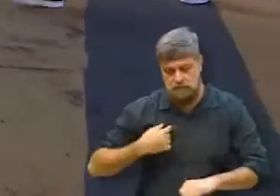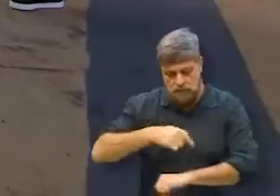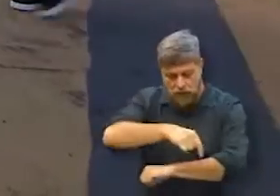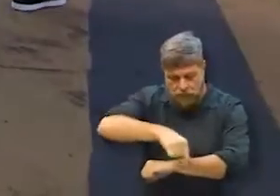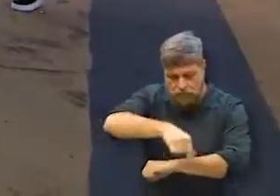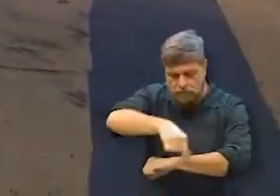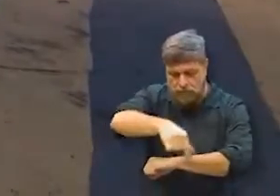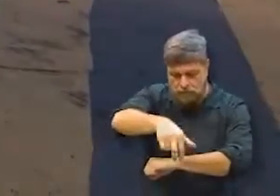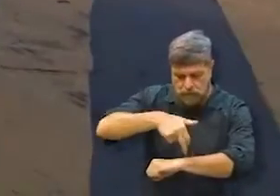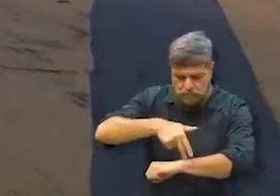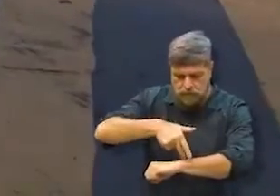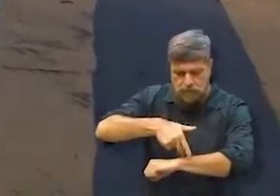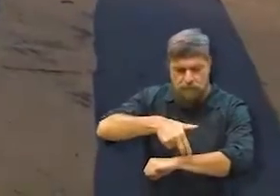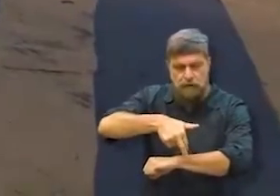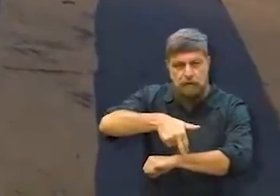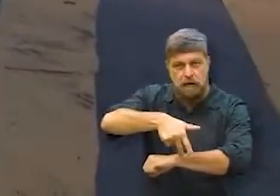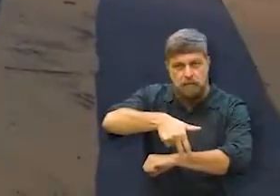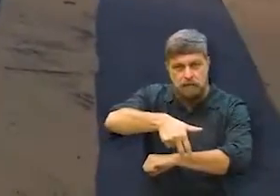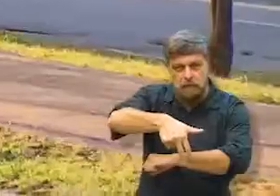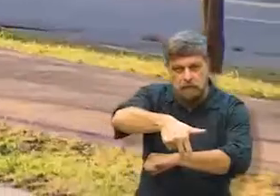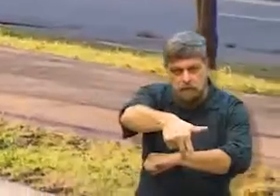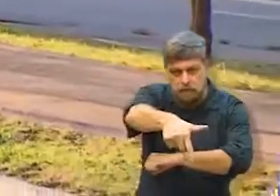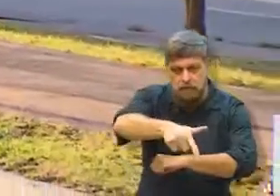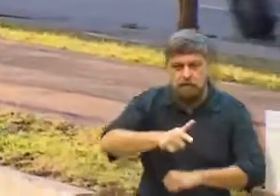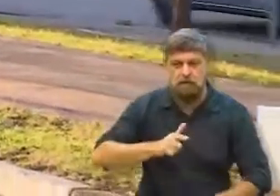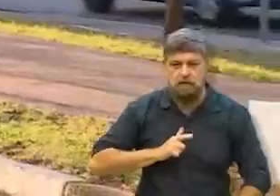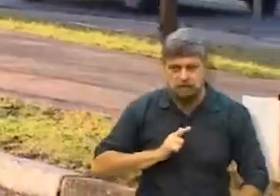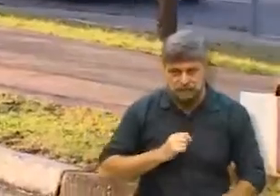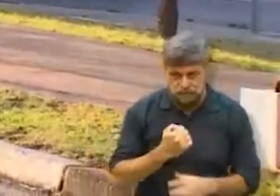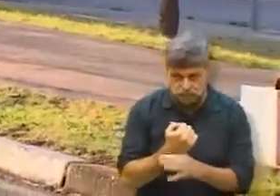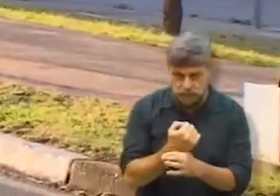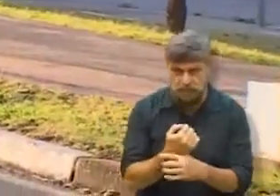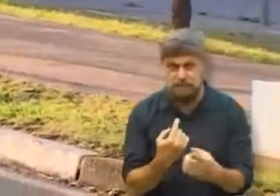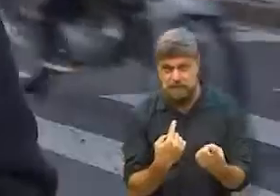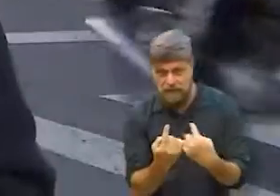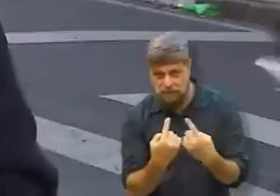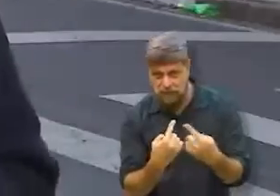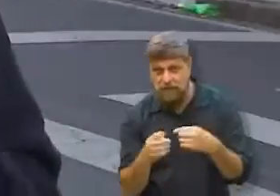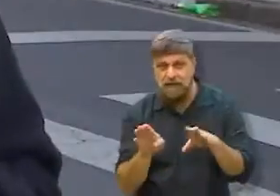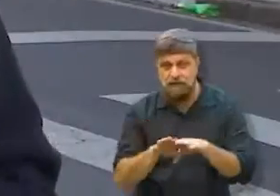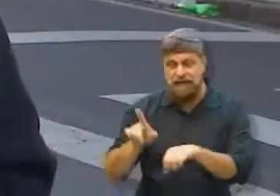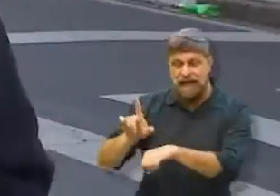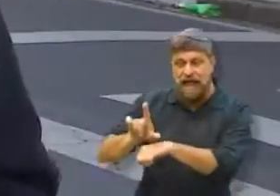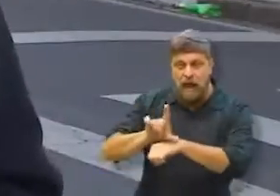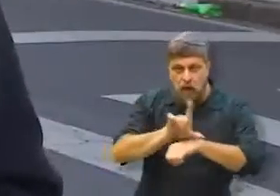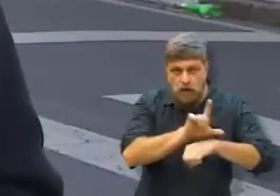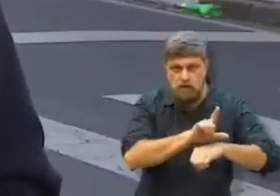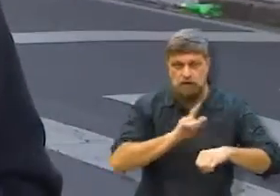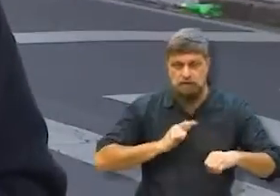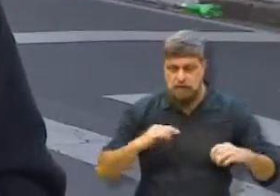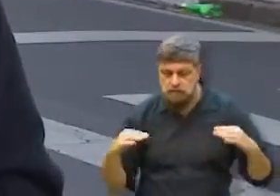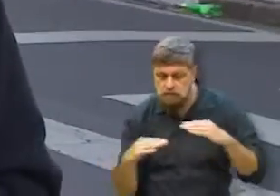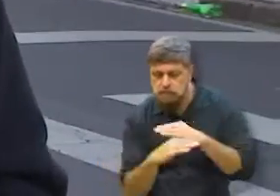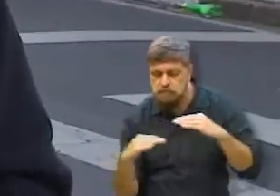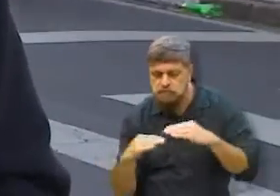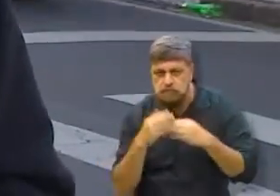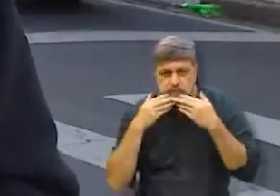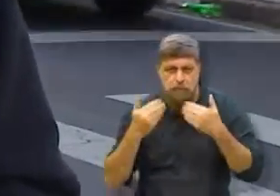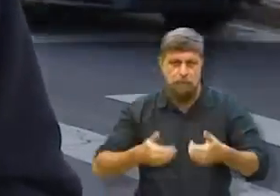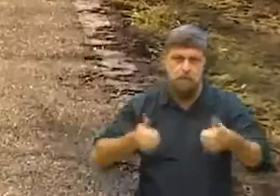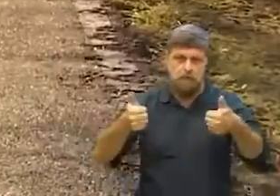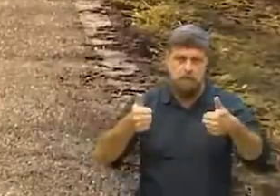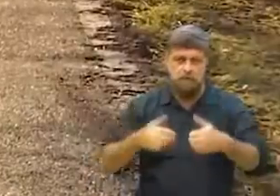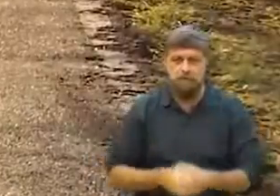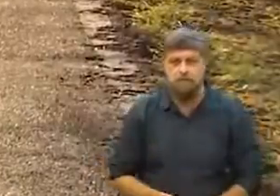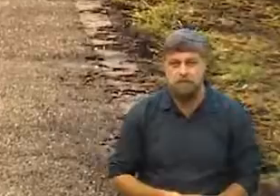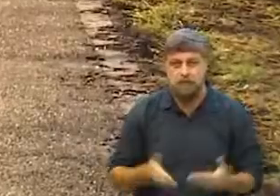também sinalização de solo para os pedestres atravessarem aqui a avenida e os comerciantes também terão um bom fluxo nessa